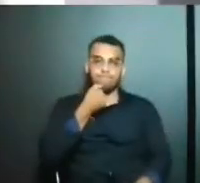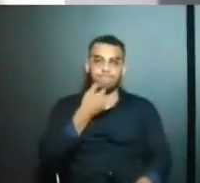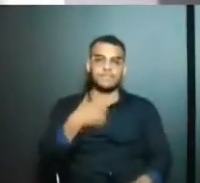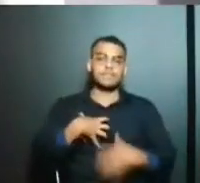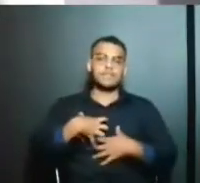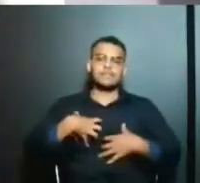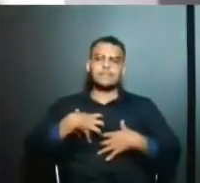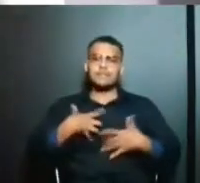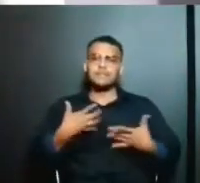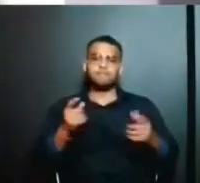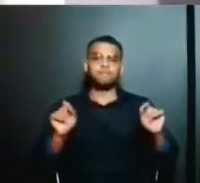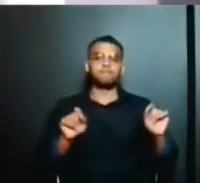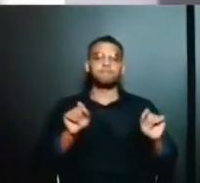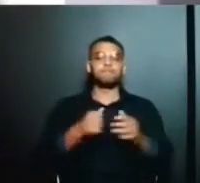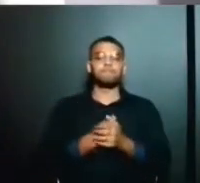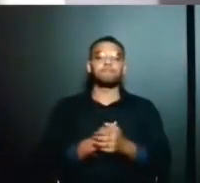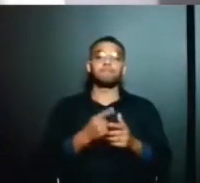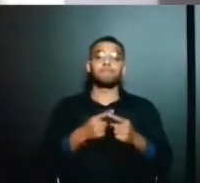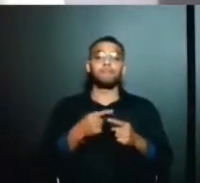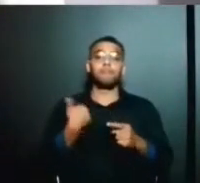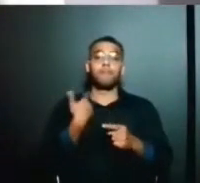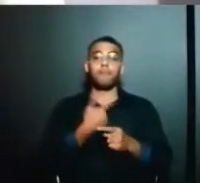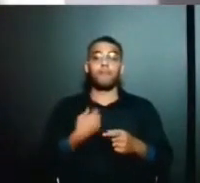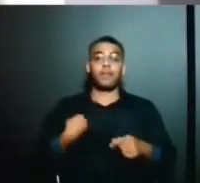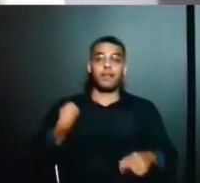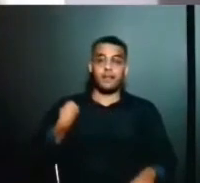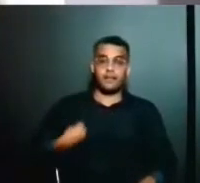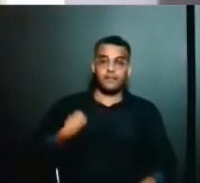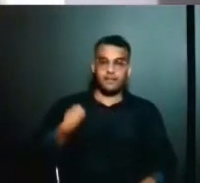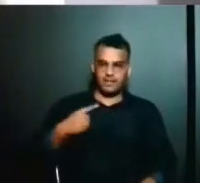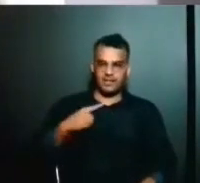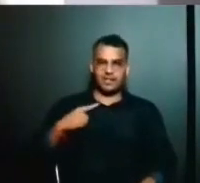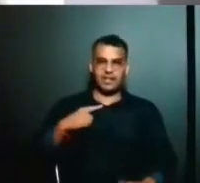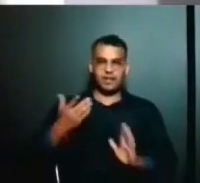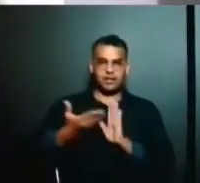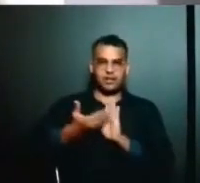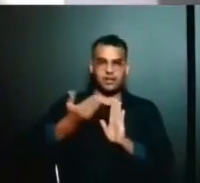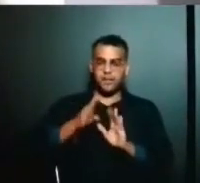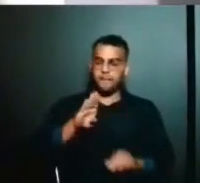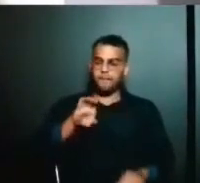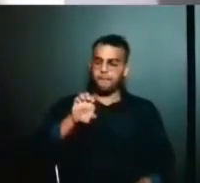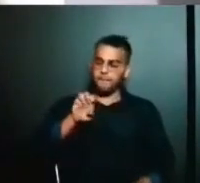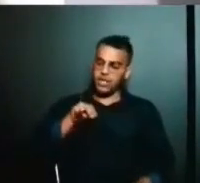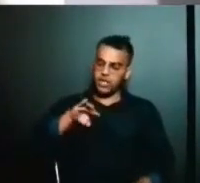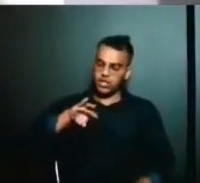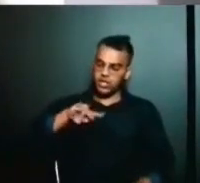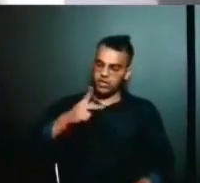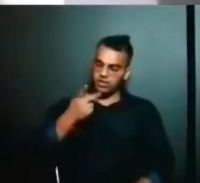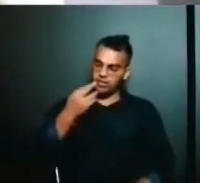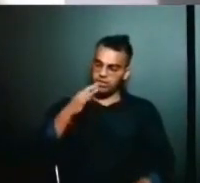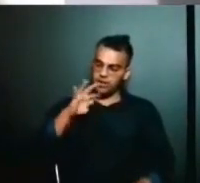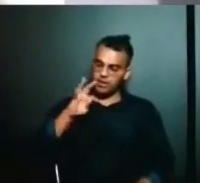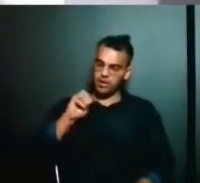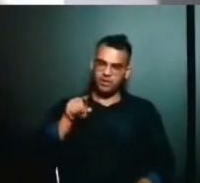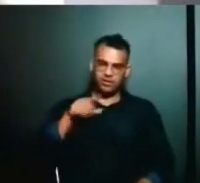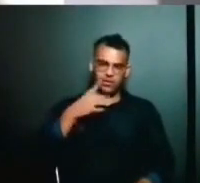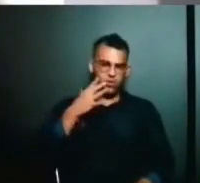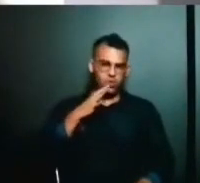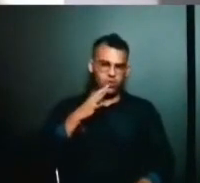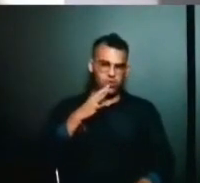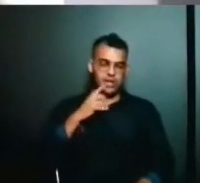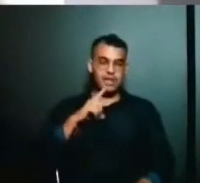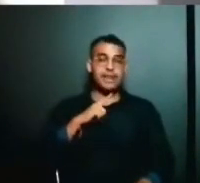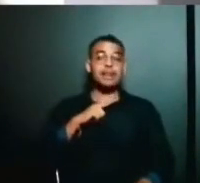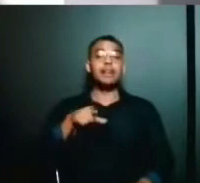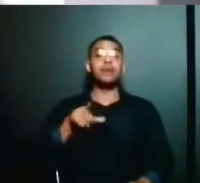raiva, é porque nós vivemos, tem um livro do Ben Shapiro, vocês conhecem, devem conhecer Ben Shapiro, tem um